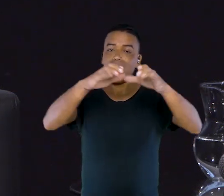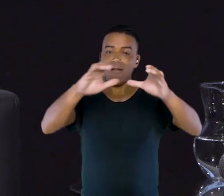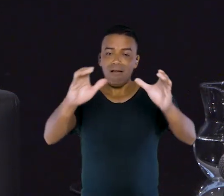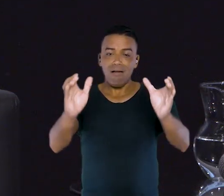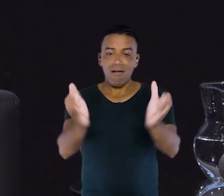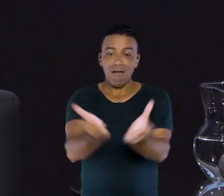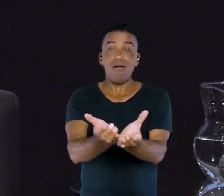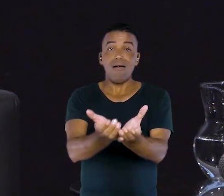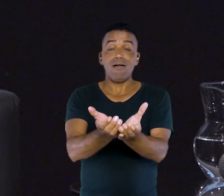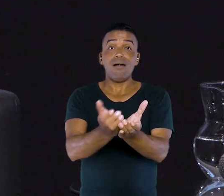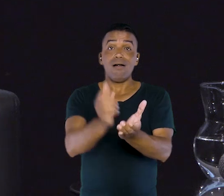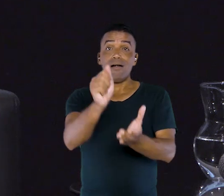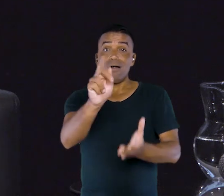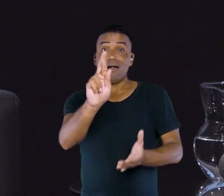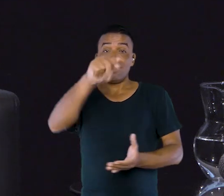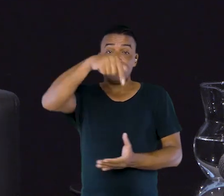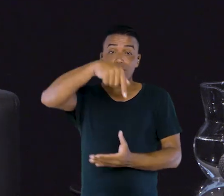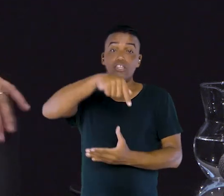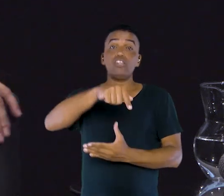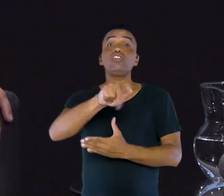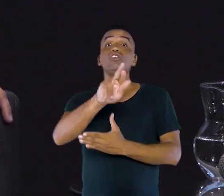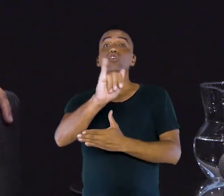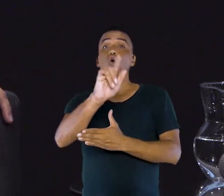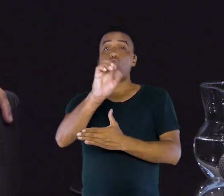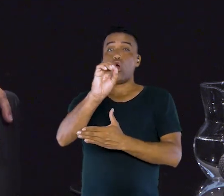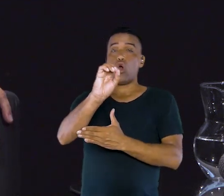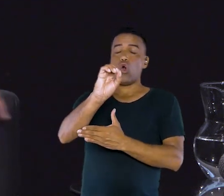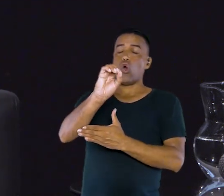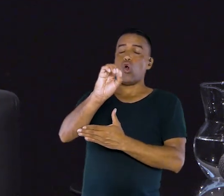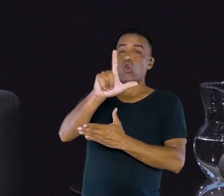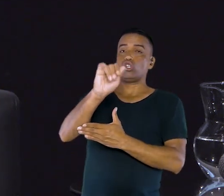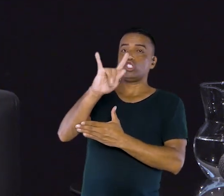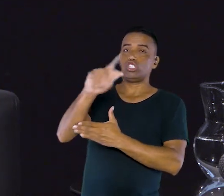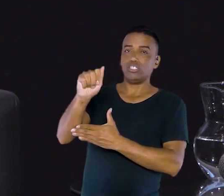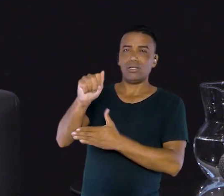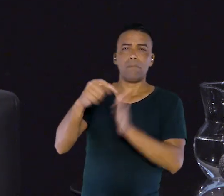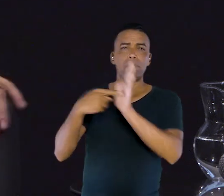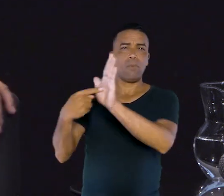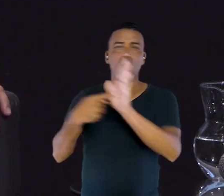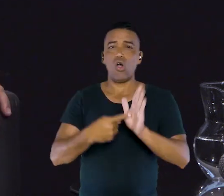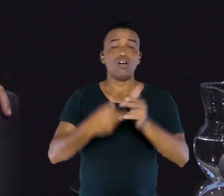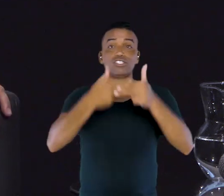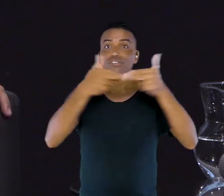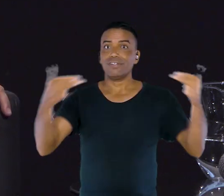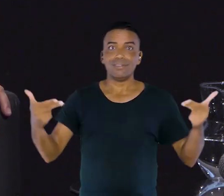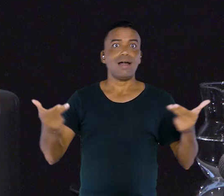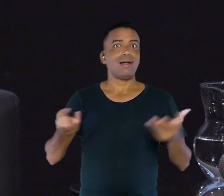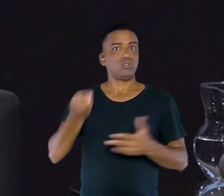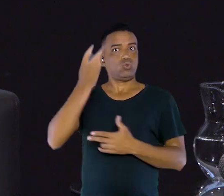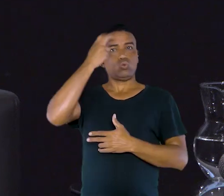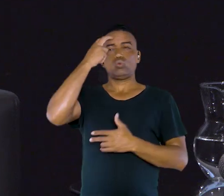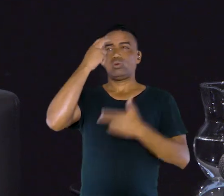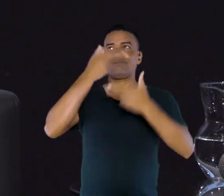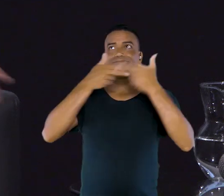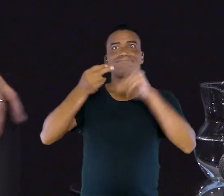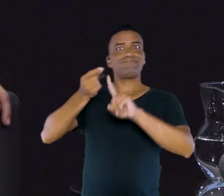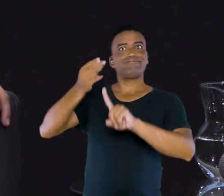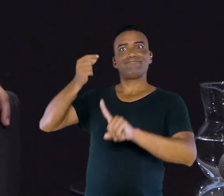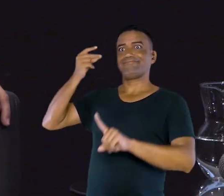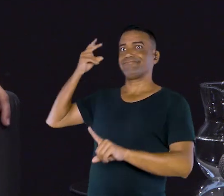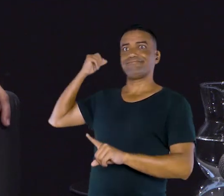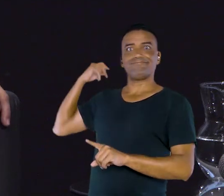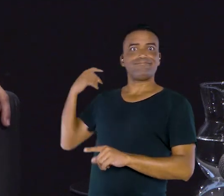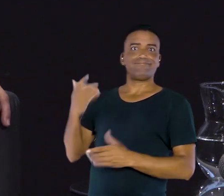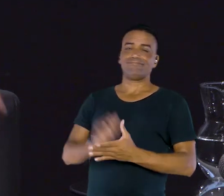são muito diferentes, a gente tem vários estilos de gravuras diferentes também, que, uma vez mais, demonstra essa questão da diversidade cultural, que é muito antiga